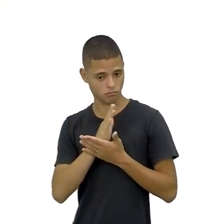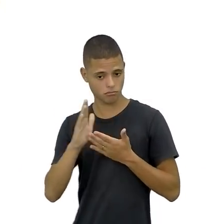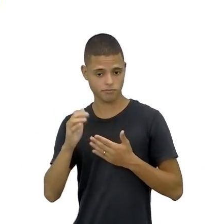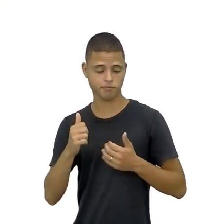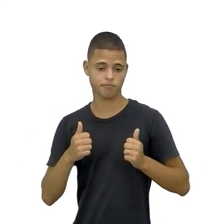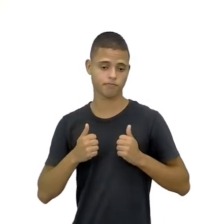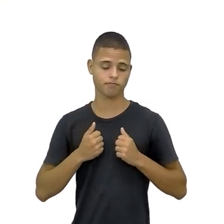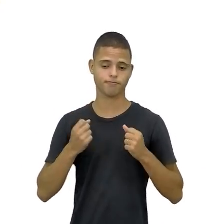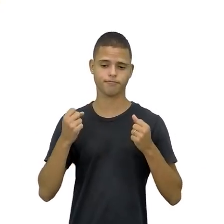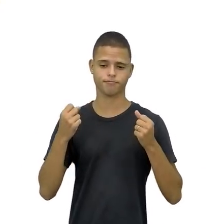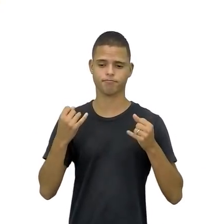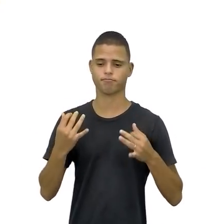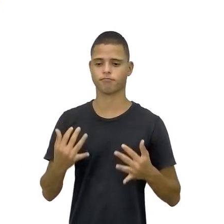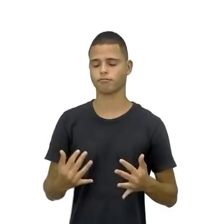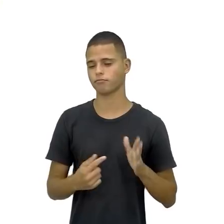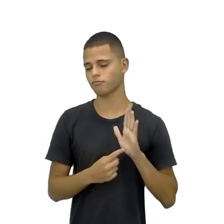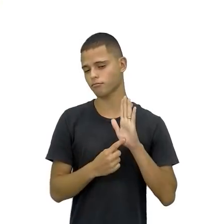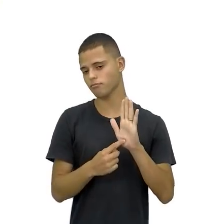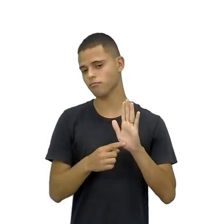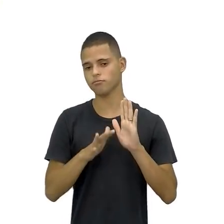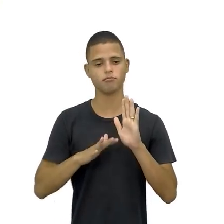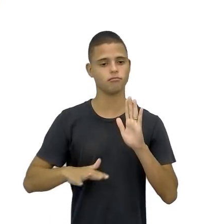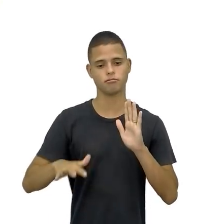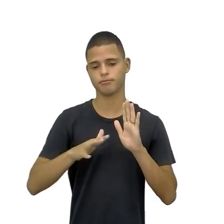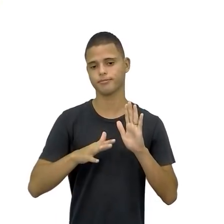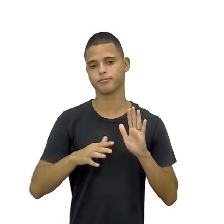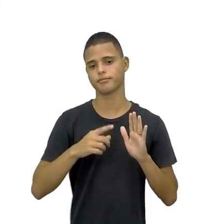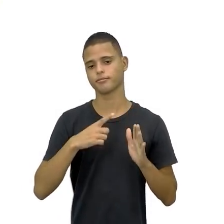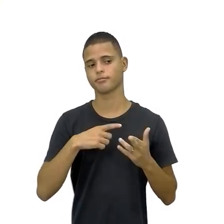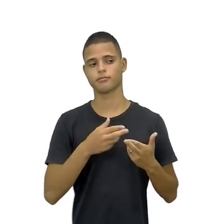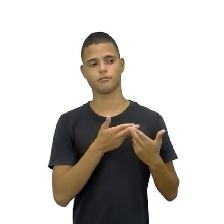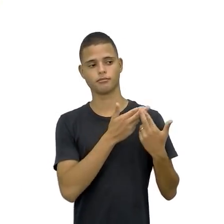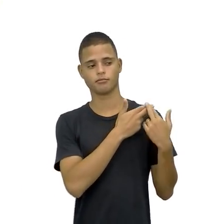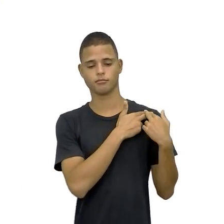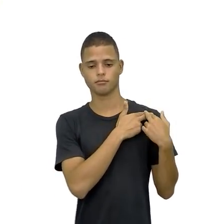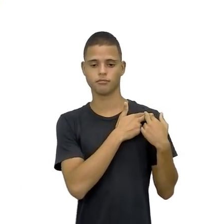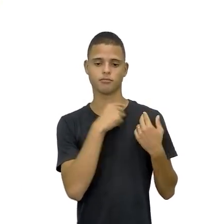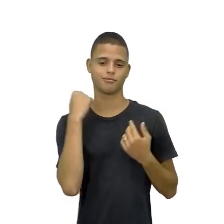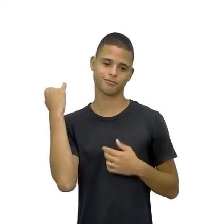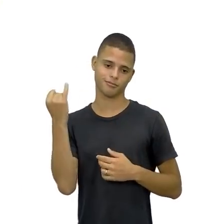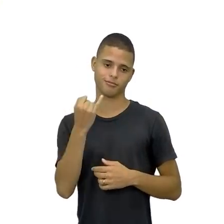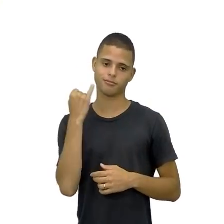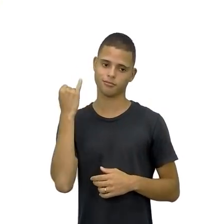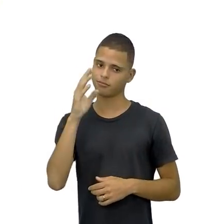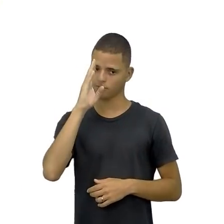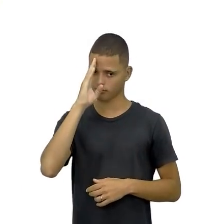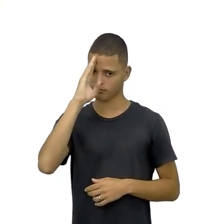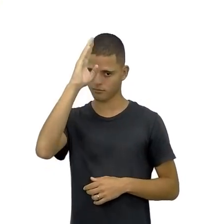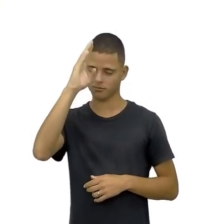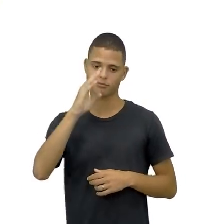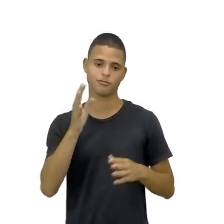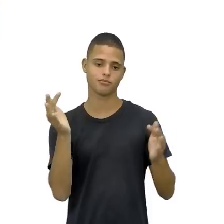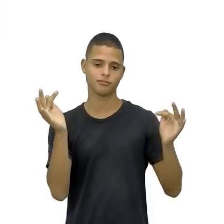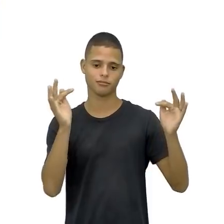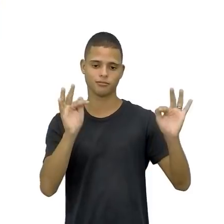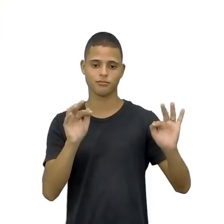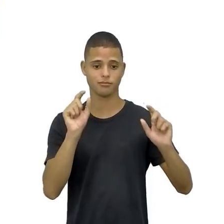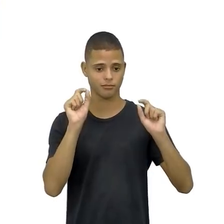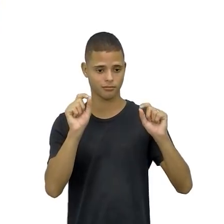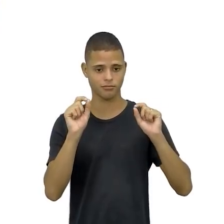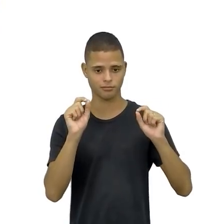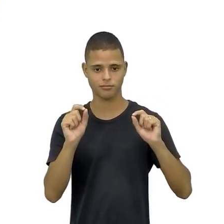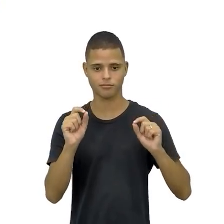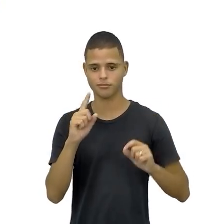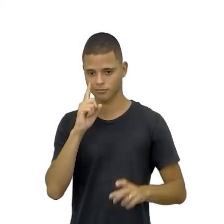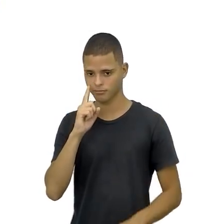vai apresentar. Todo estabelecimento desses papéis com antecedência é muito importante. E, por final, a socialização